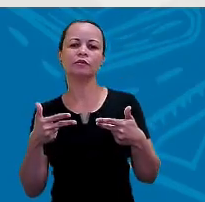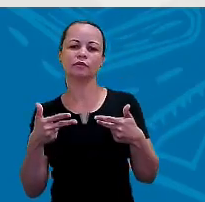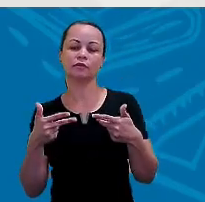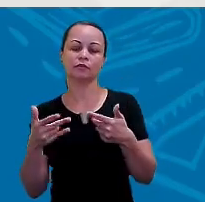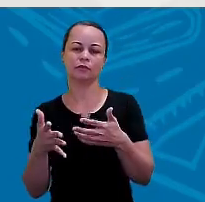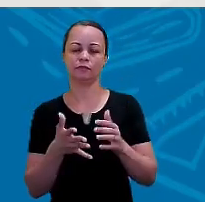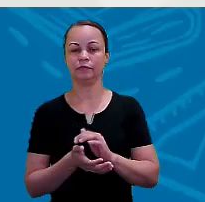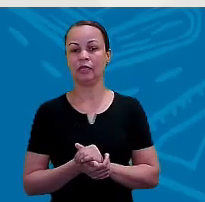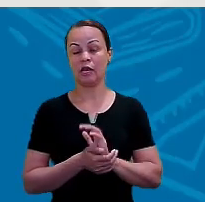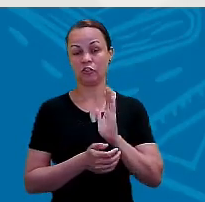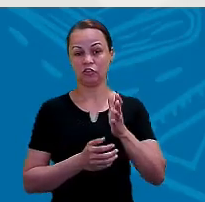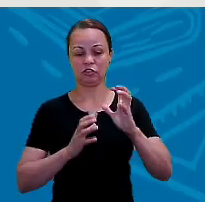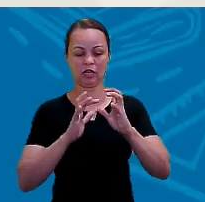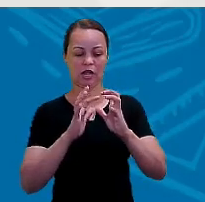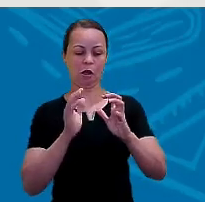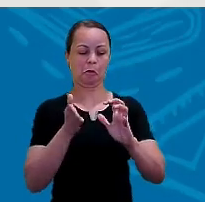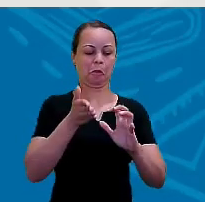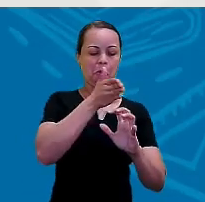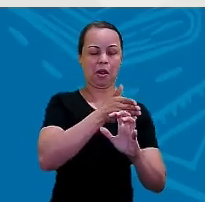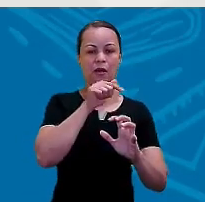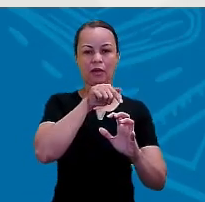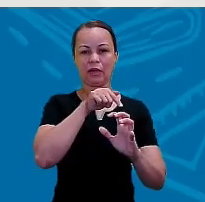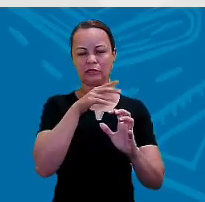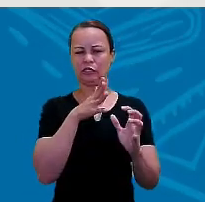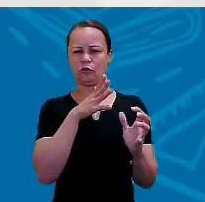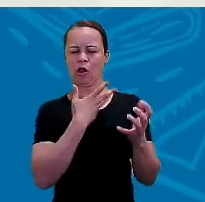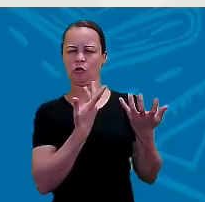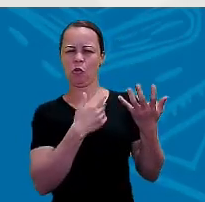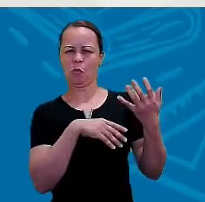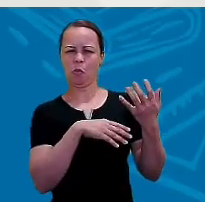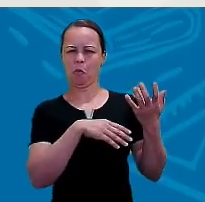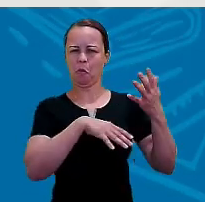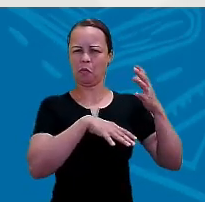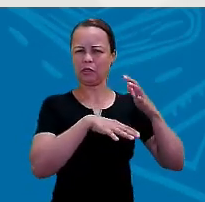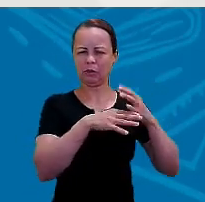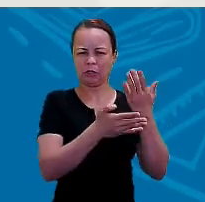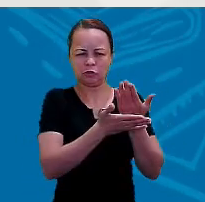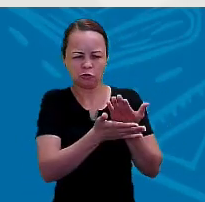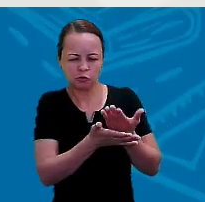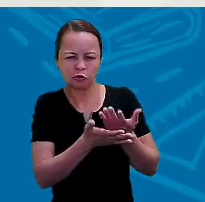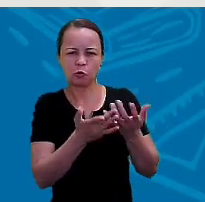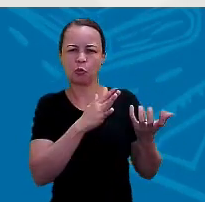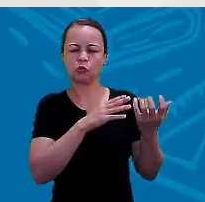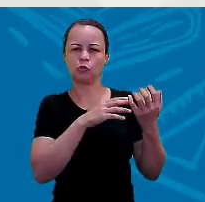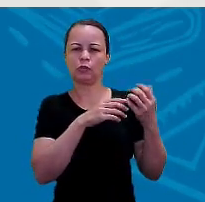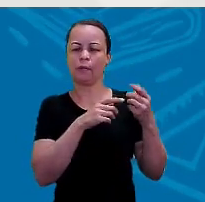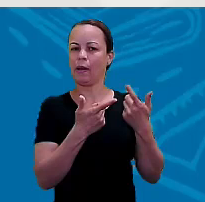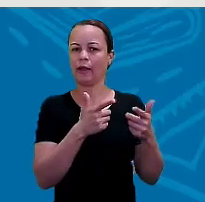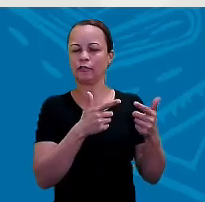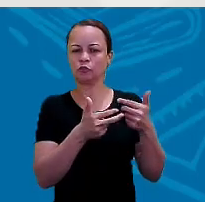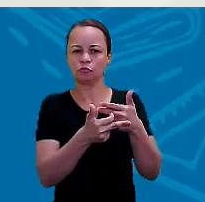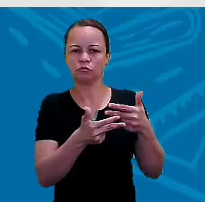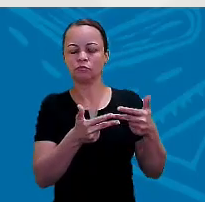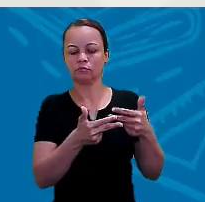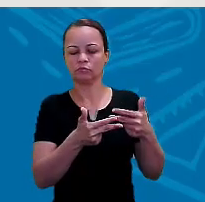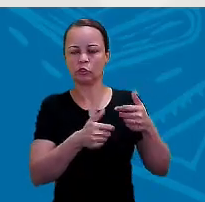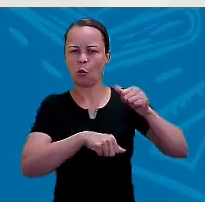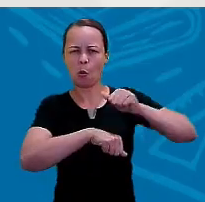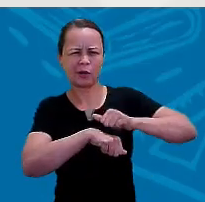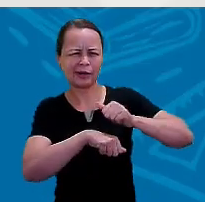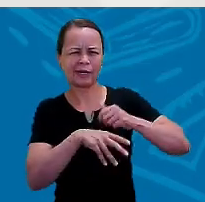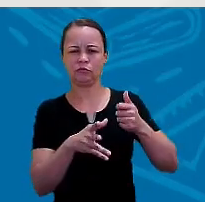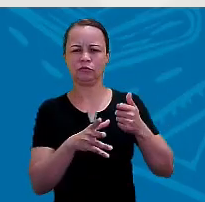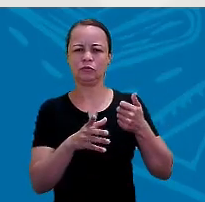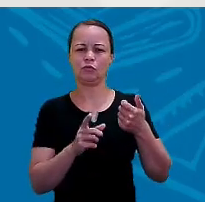Já o cérebro do lado esquerdo, ao lógico, ao matemático, aquilo que é mais concreto, aquilo que é cristalizado. Outro mito